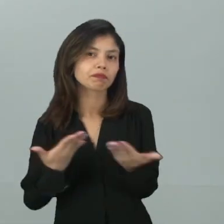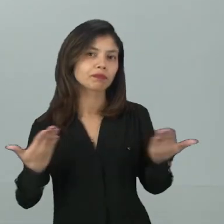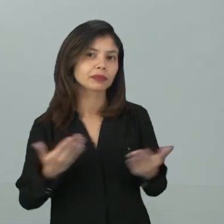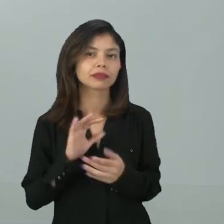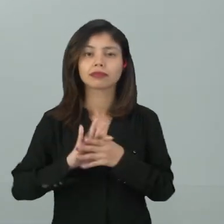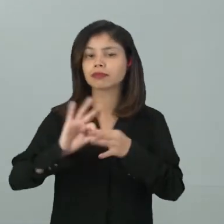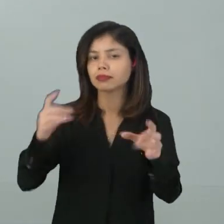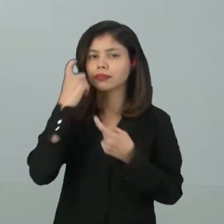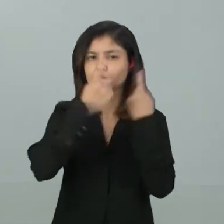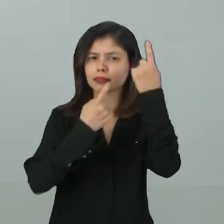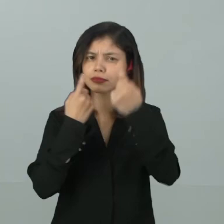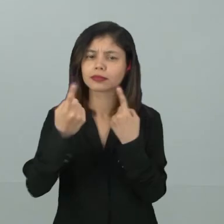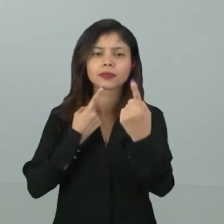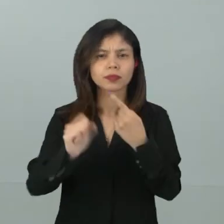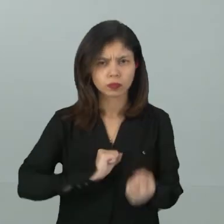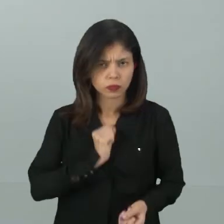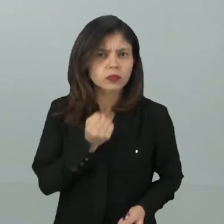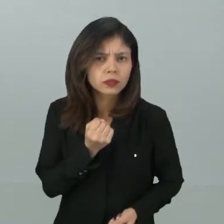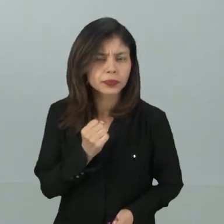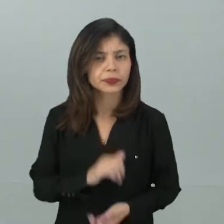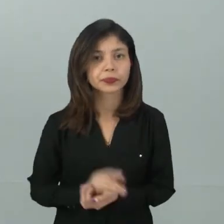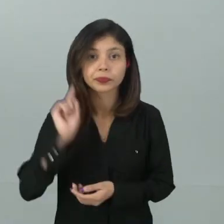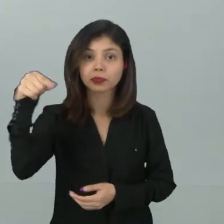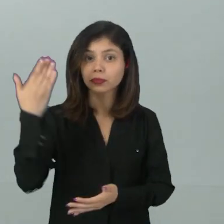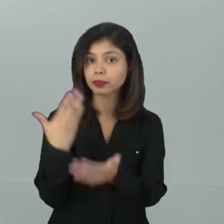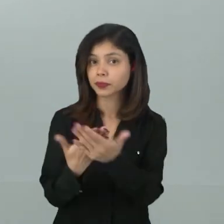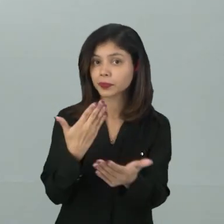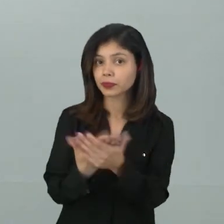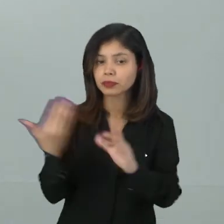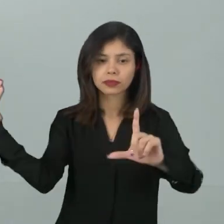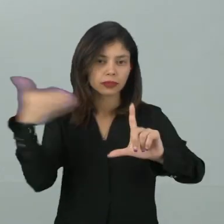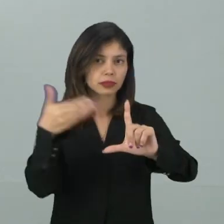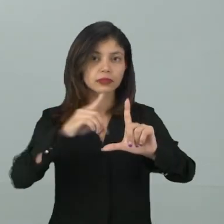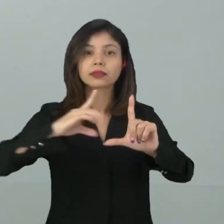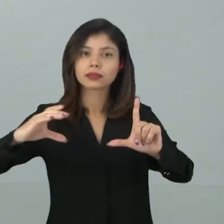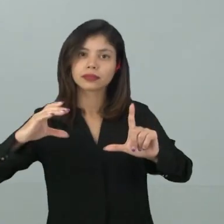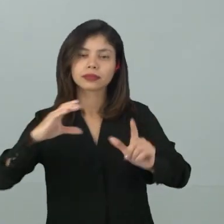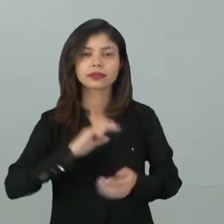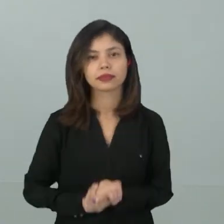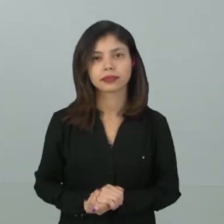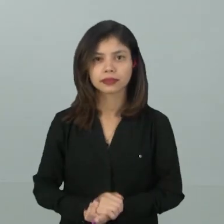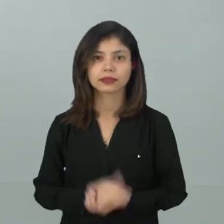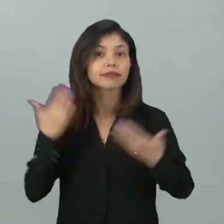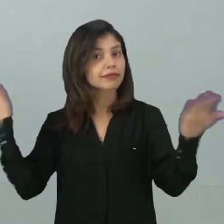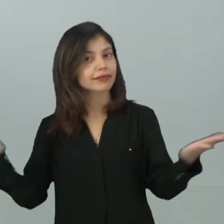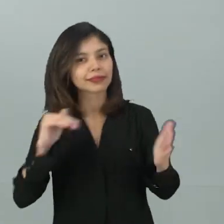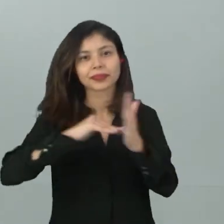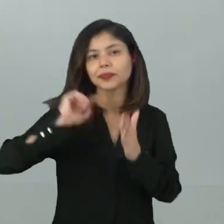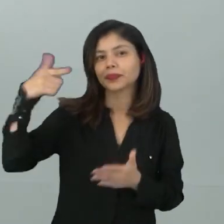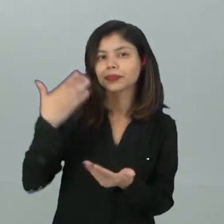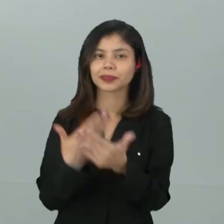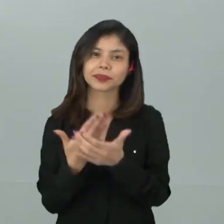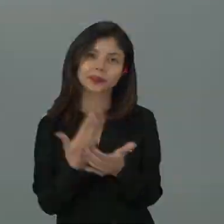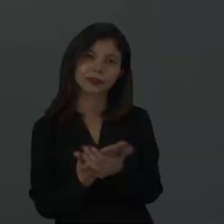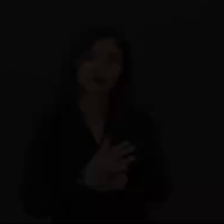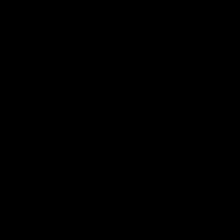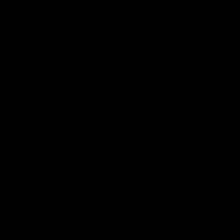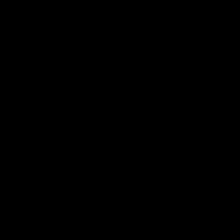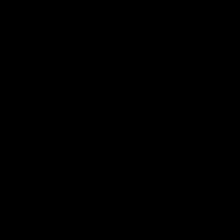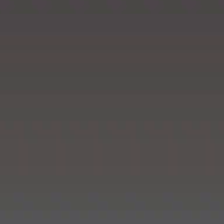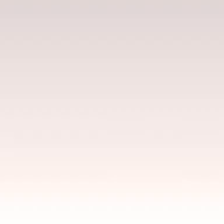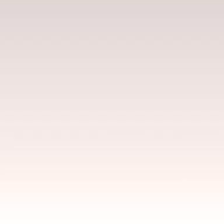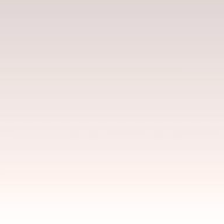sobre liberdade de expressão e discurso de ódio. Para outras aulas, é só acessar a plataforma Eduque. Então, até a próxima aula.